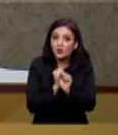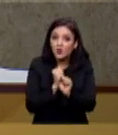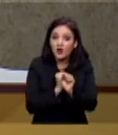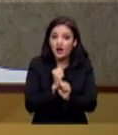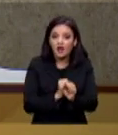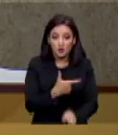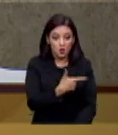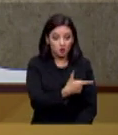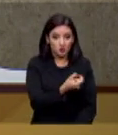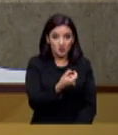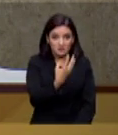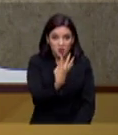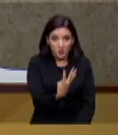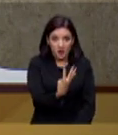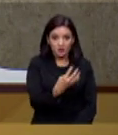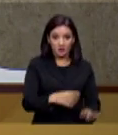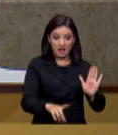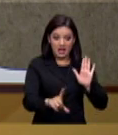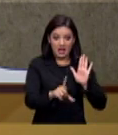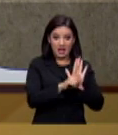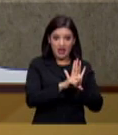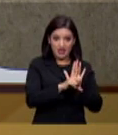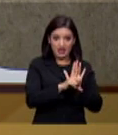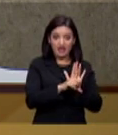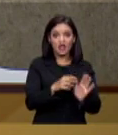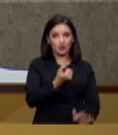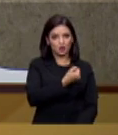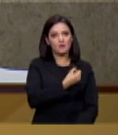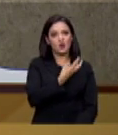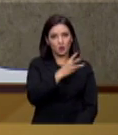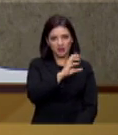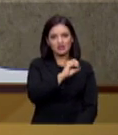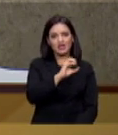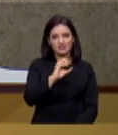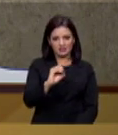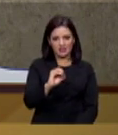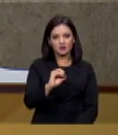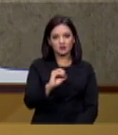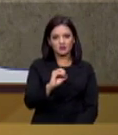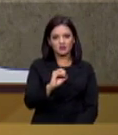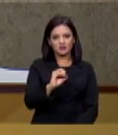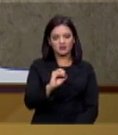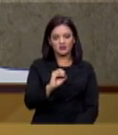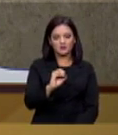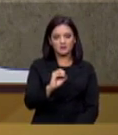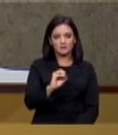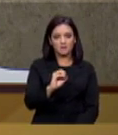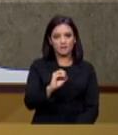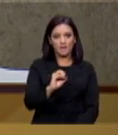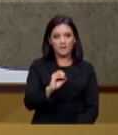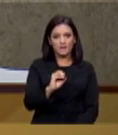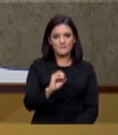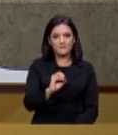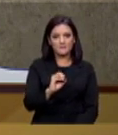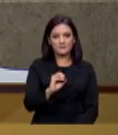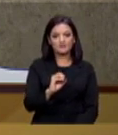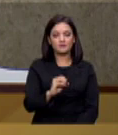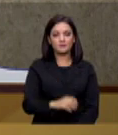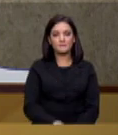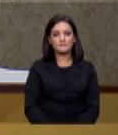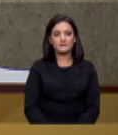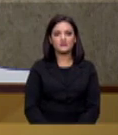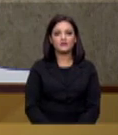de 2004, a Lei Complementar Capixaba 300, que é antecedente dessas leis, a qual versava